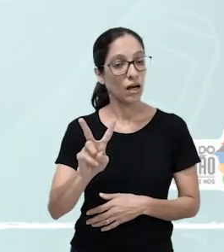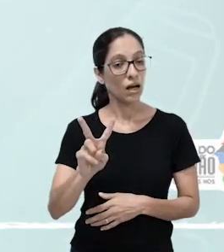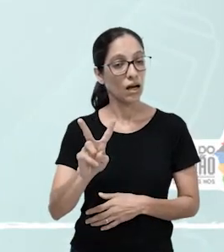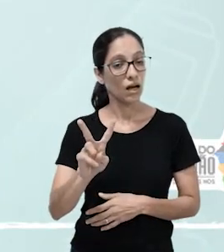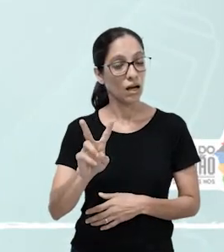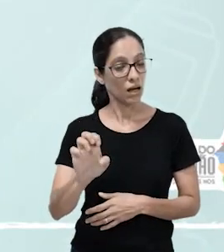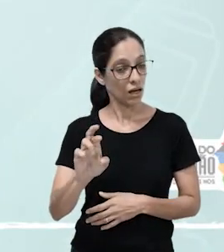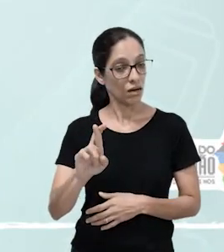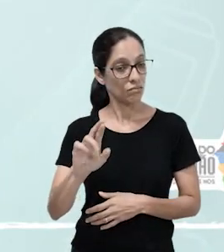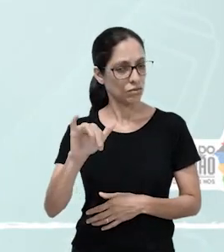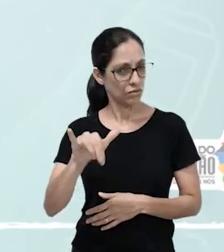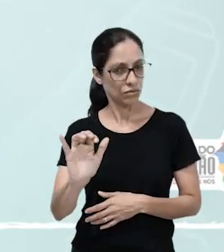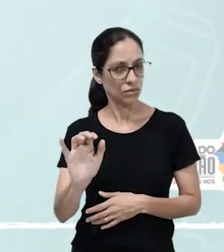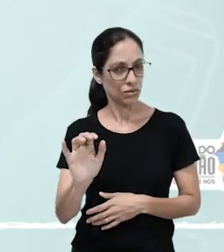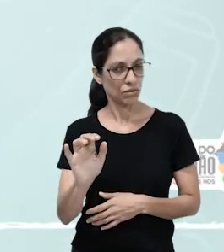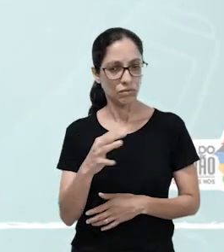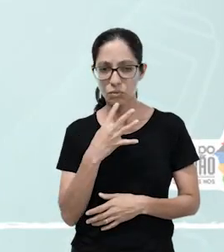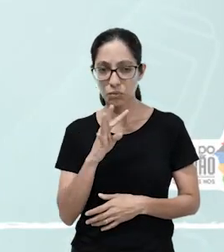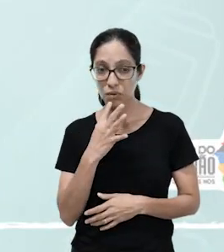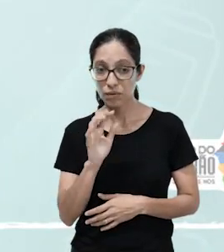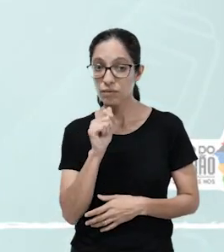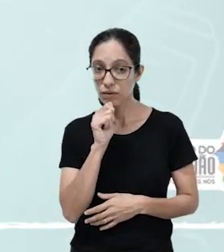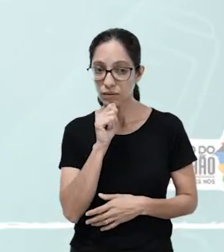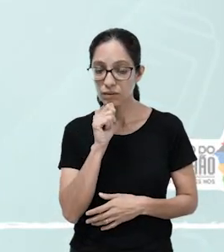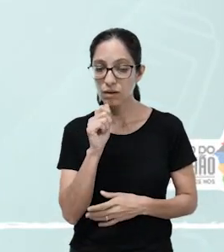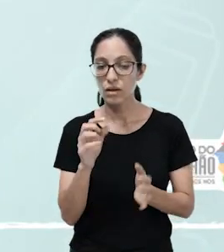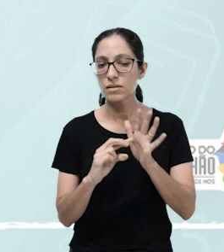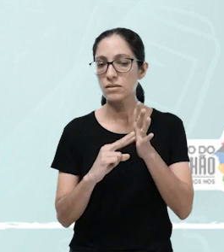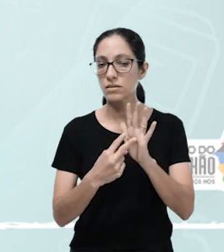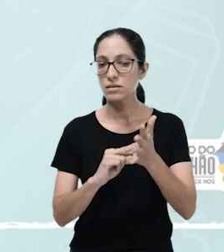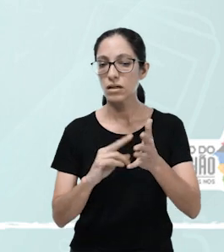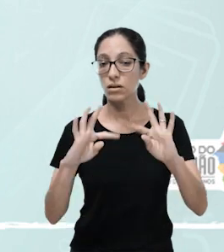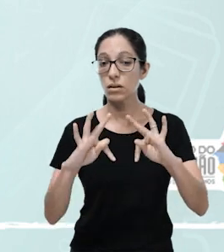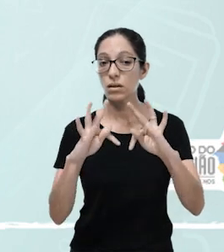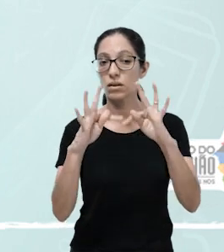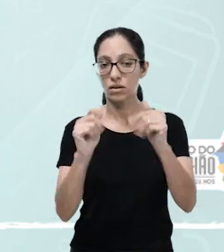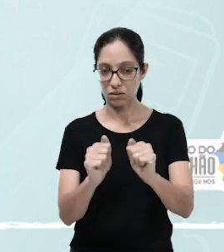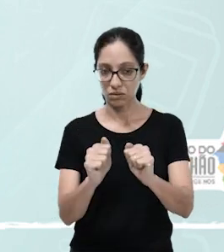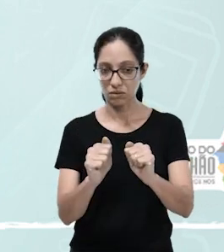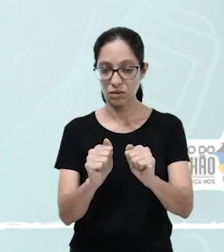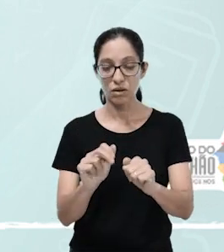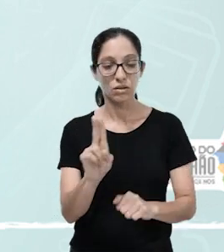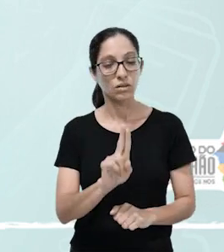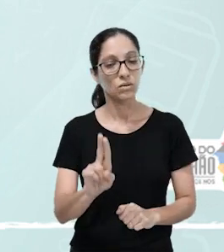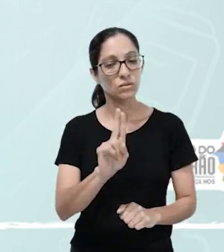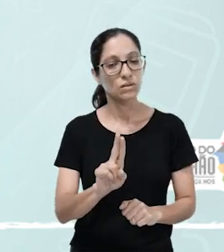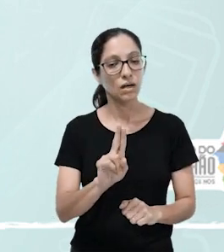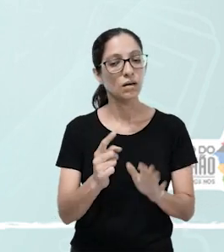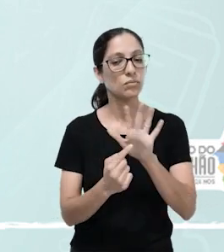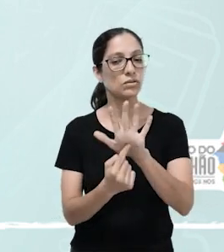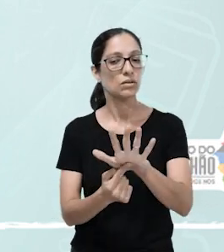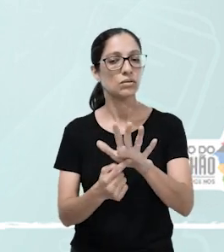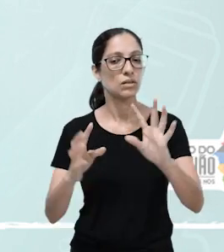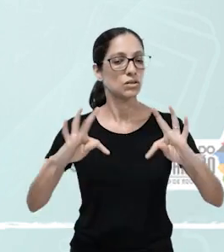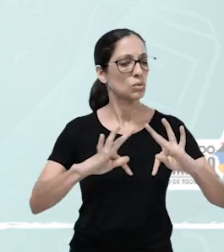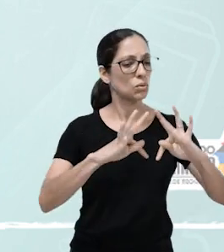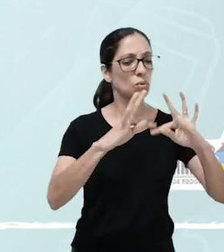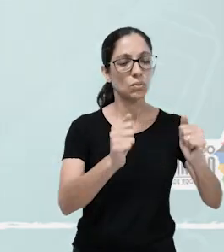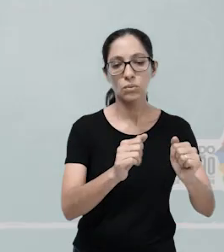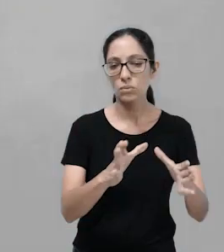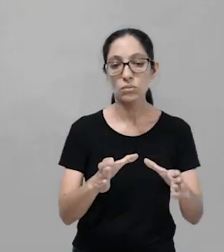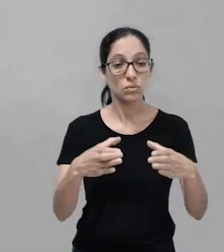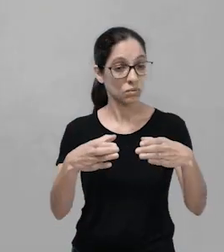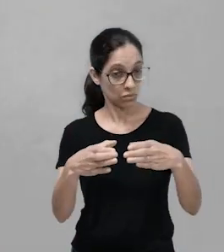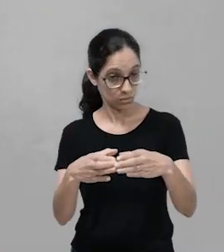gente ainda não viu. Every significa todo, tá? É você usar quando você quer dar uma ideia de totalidade, de